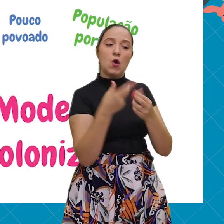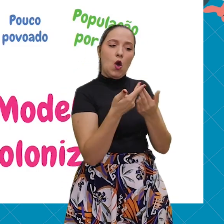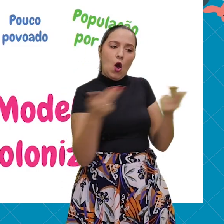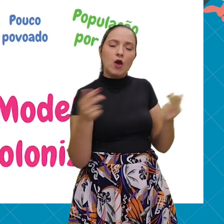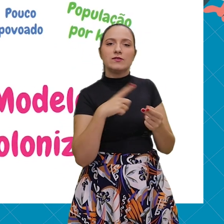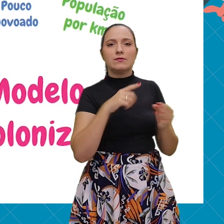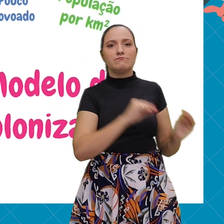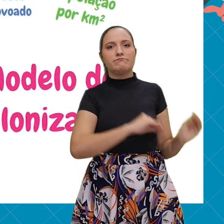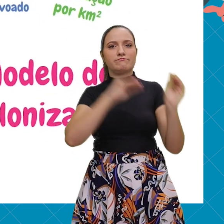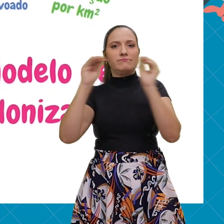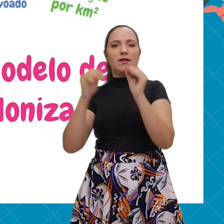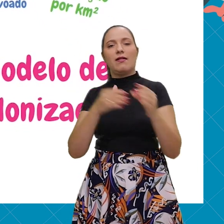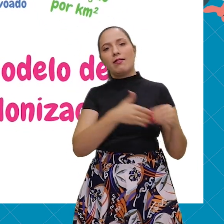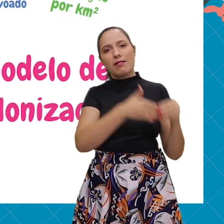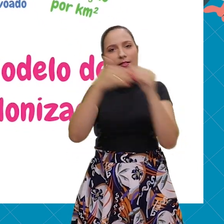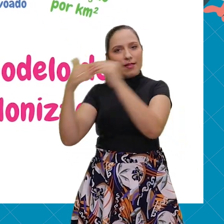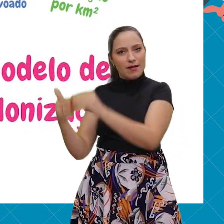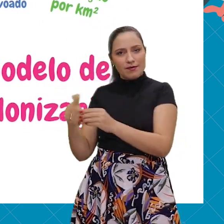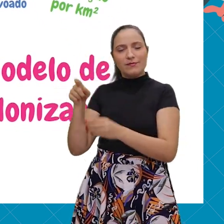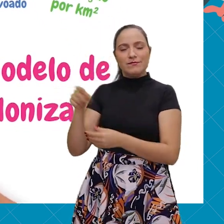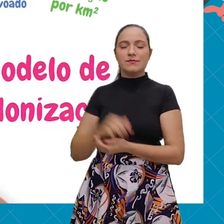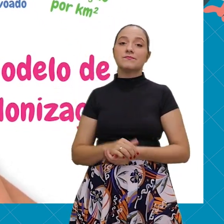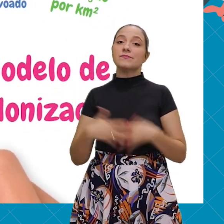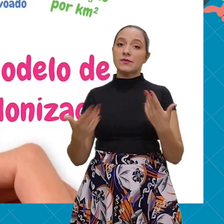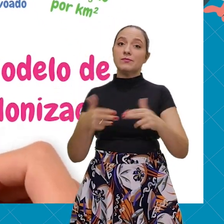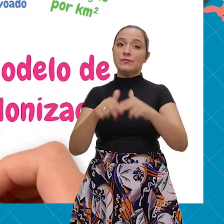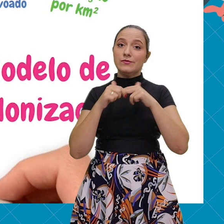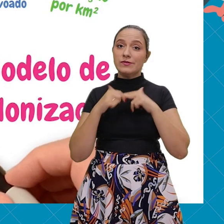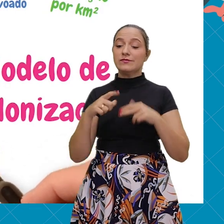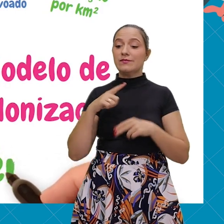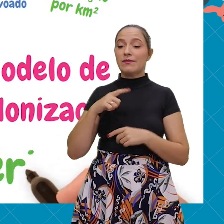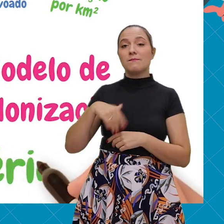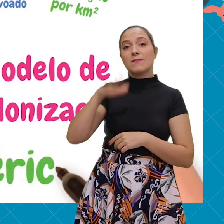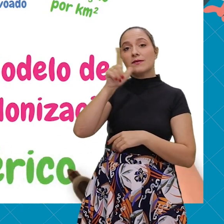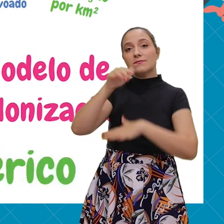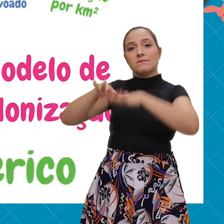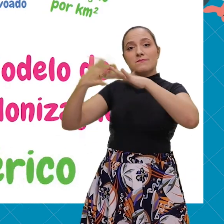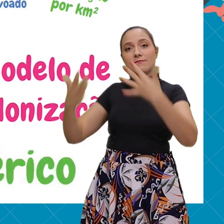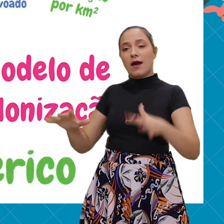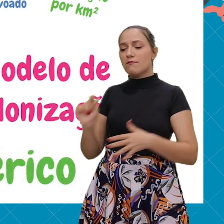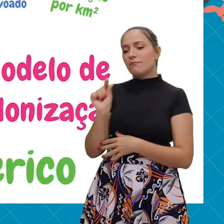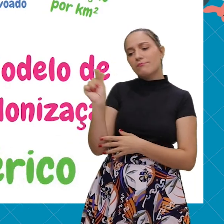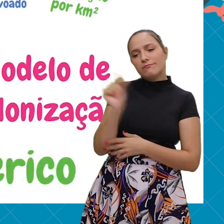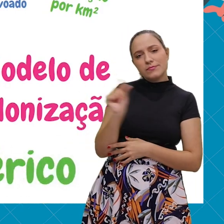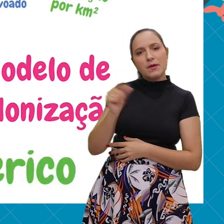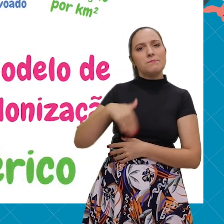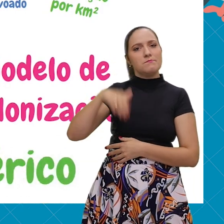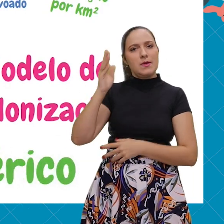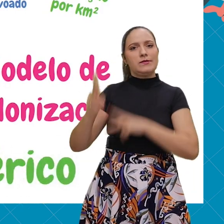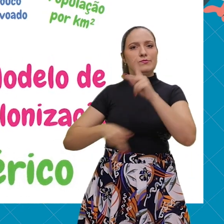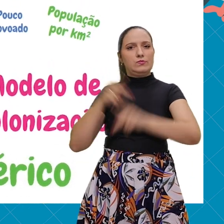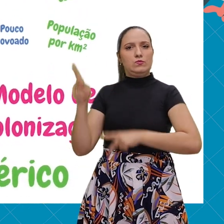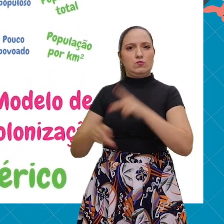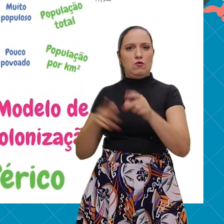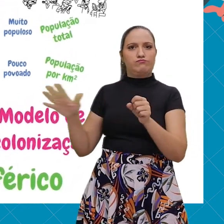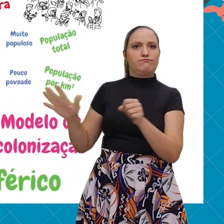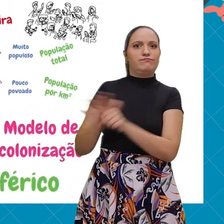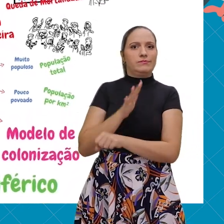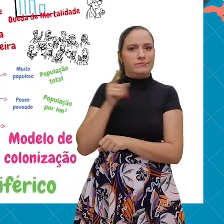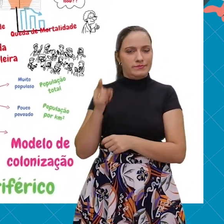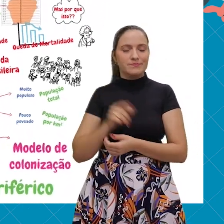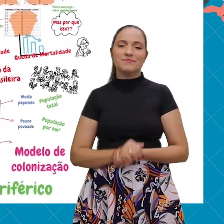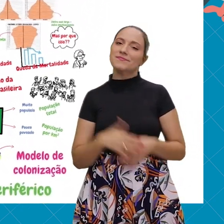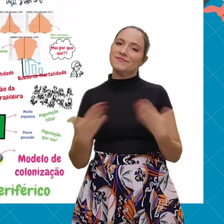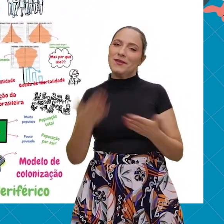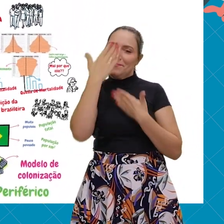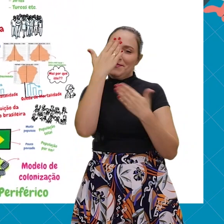suprir demandas da colônia. Por conta disso, houve um povoamento periférico, com a população se concentrando principalmente ali nas zonas litorâneas. Bom,